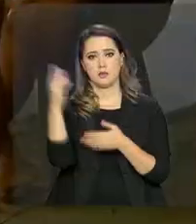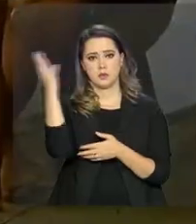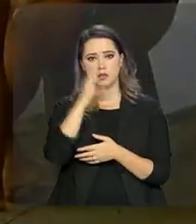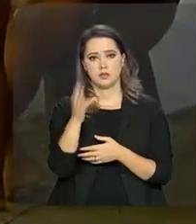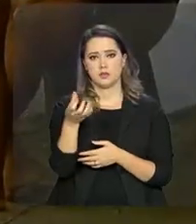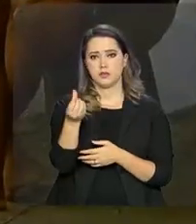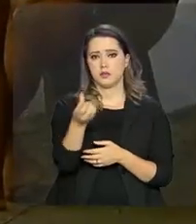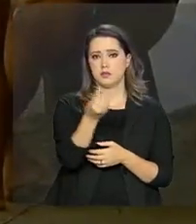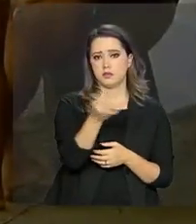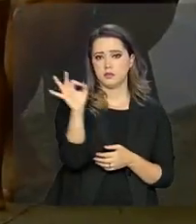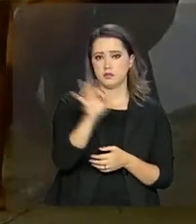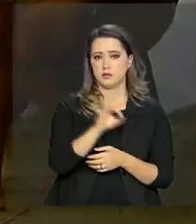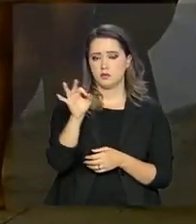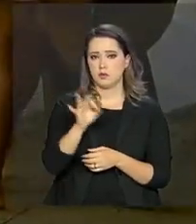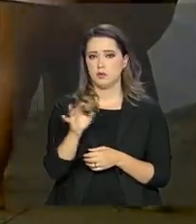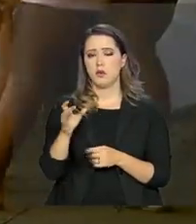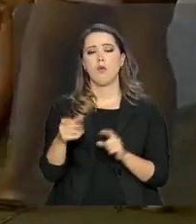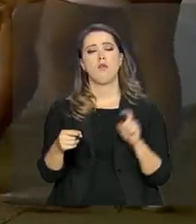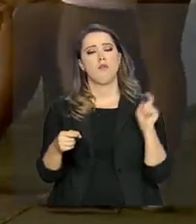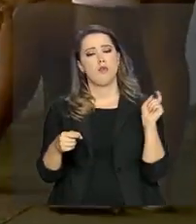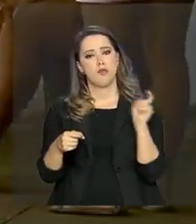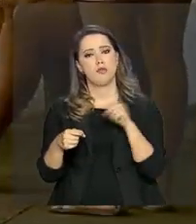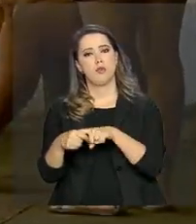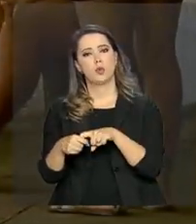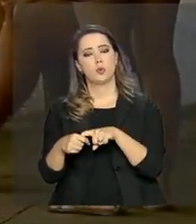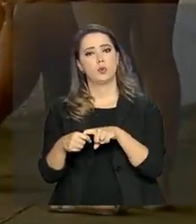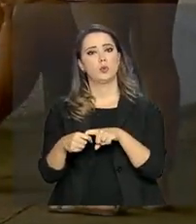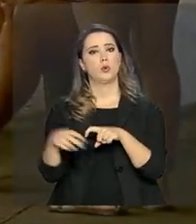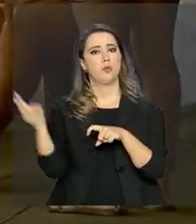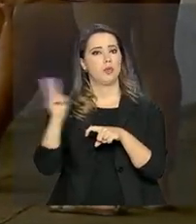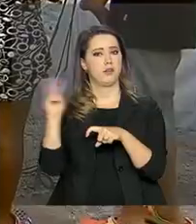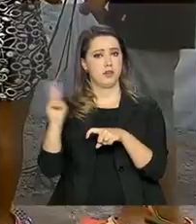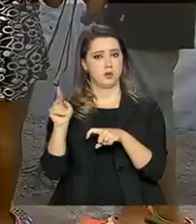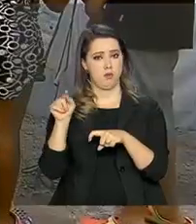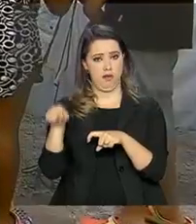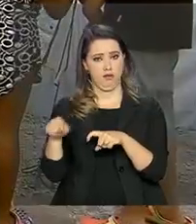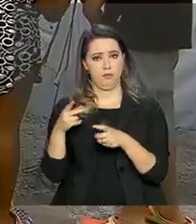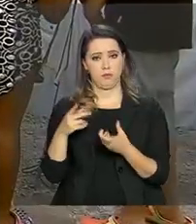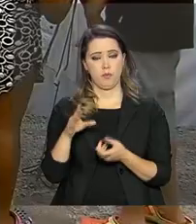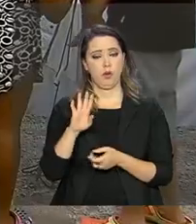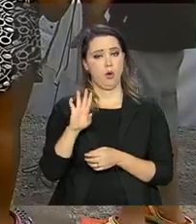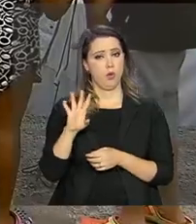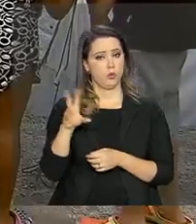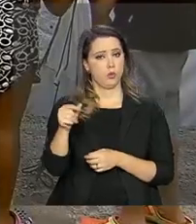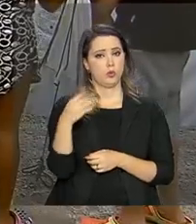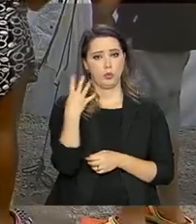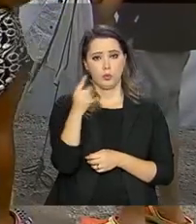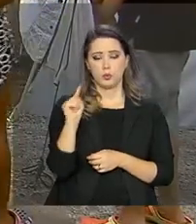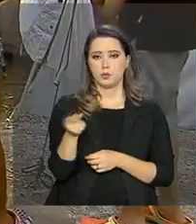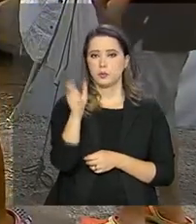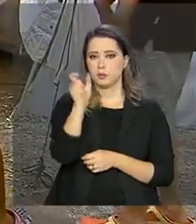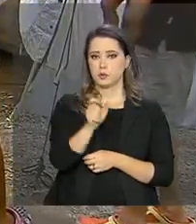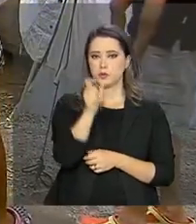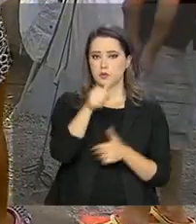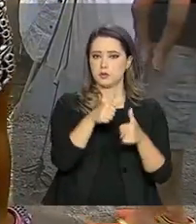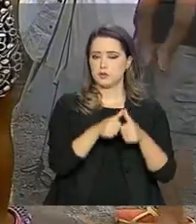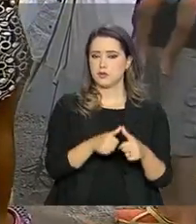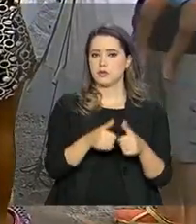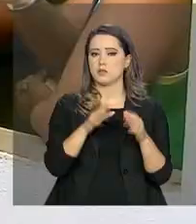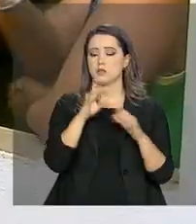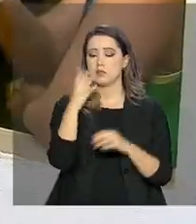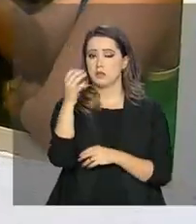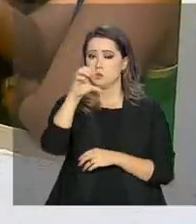66% voltaram a venezuela ao todo cerca de 4 mil venezuelanos permanecem nove abrigos de